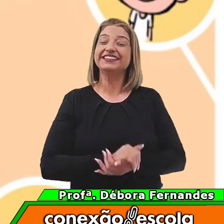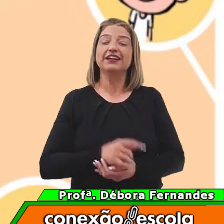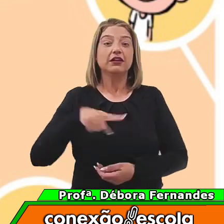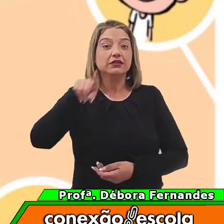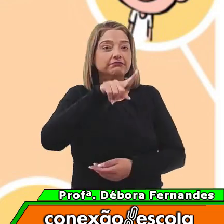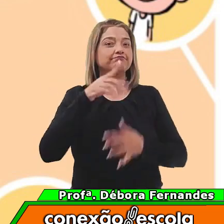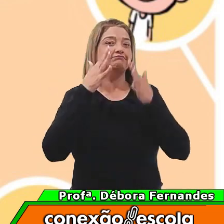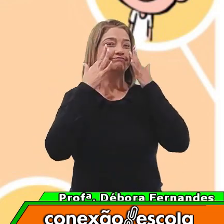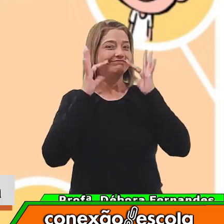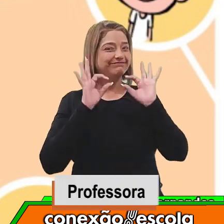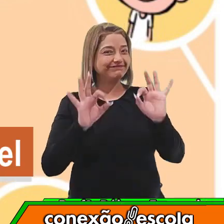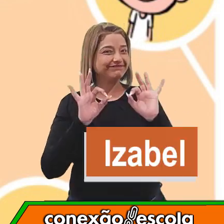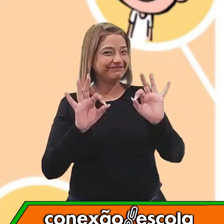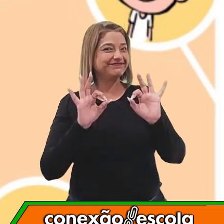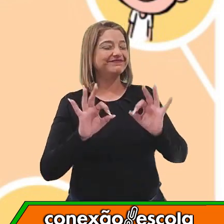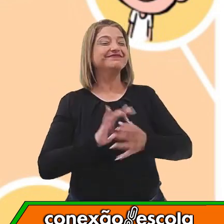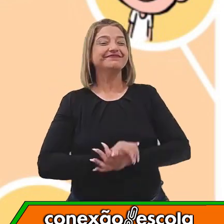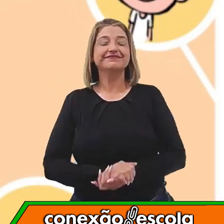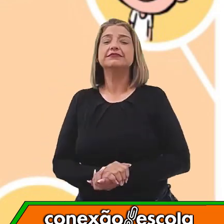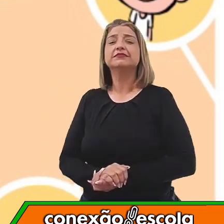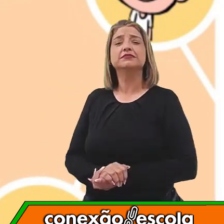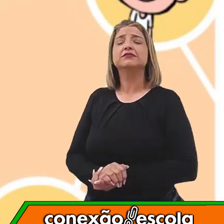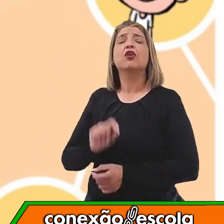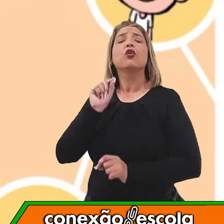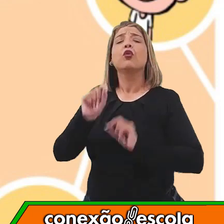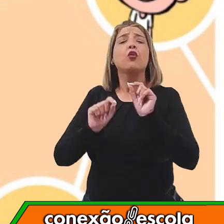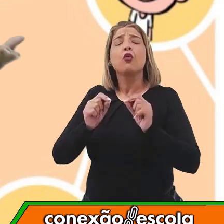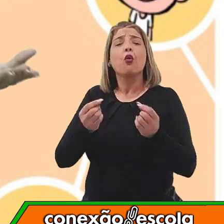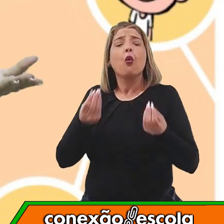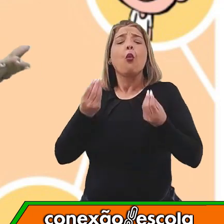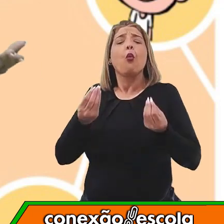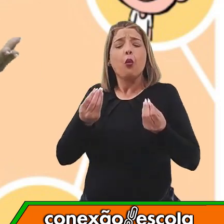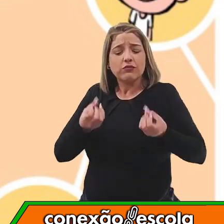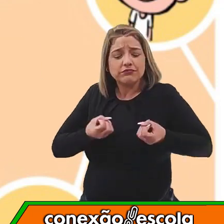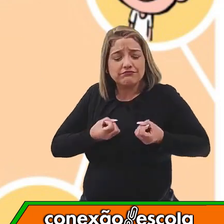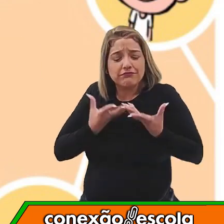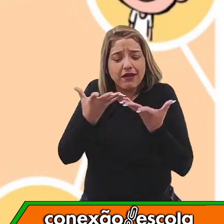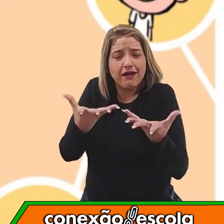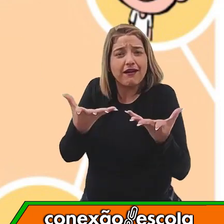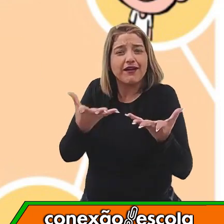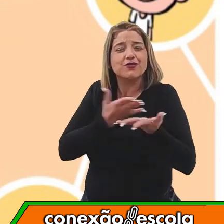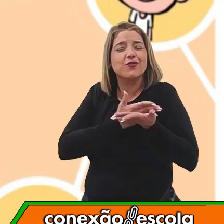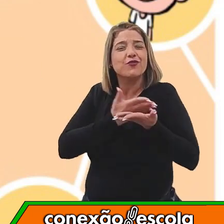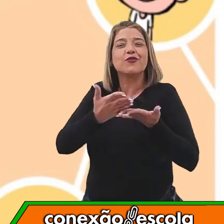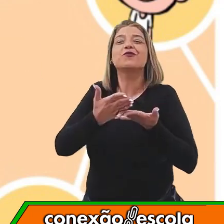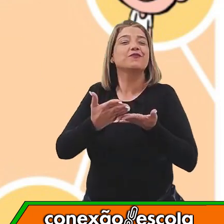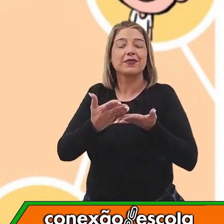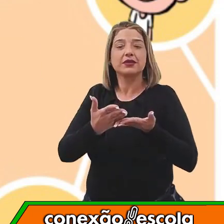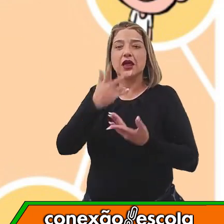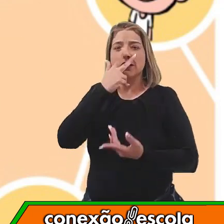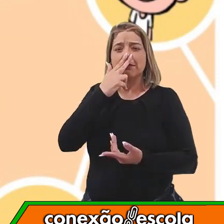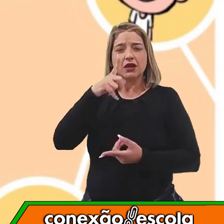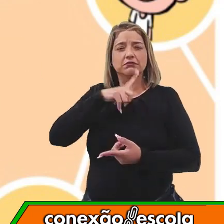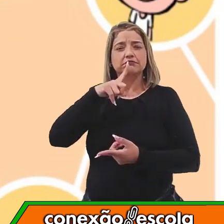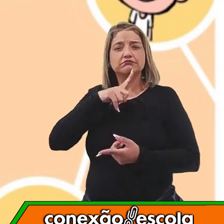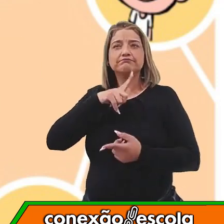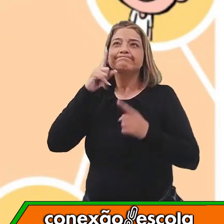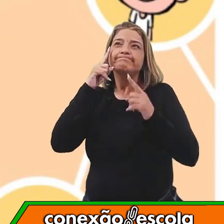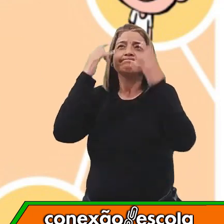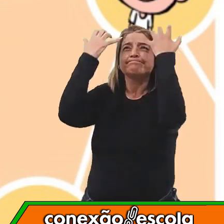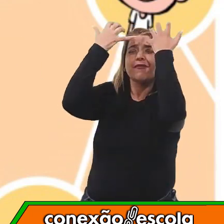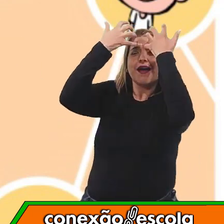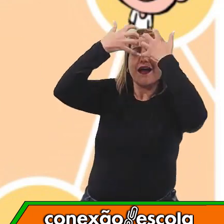Prestem bastante atenção. Onde nasce a poesia? Para alguns, amarrada à ideia de